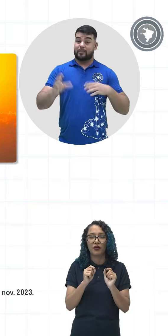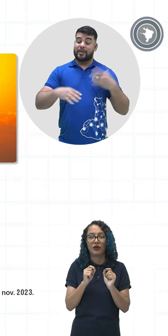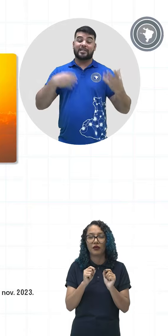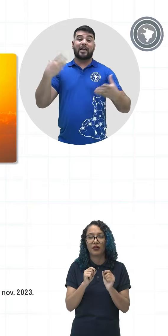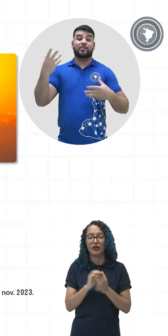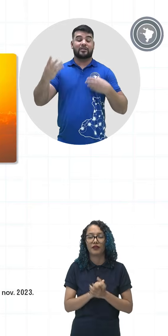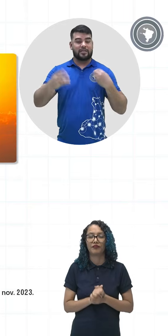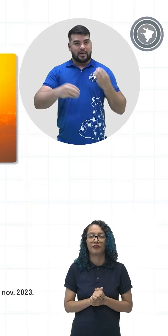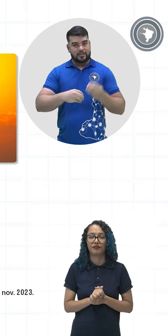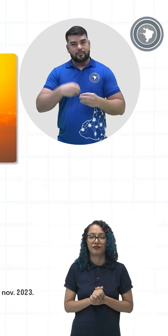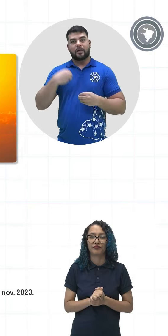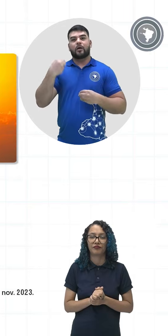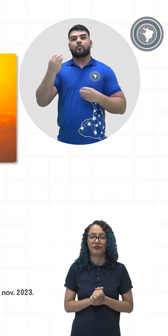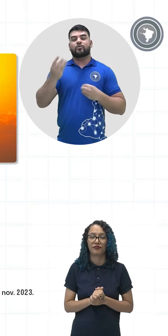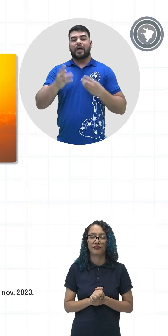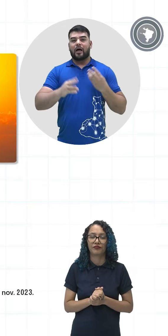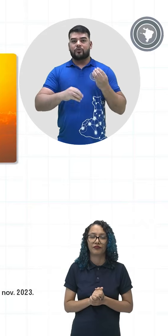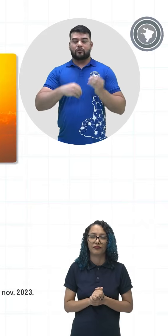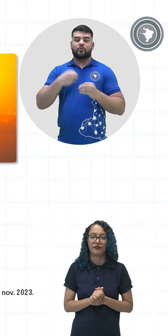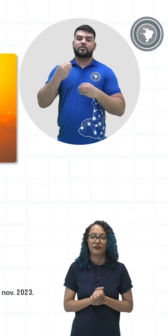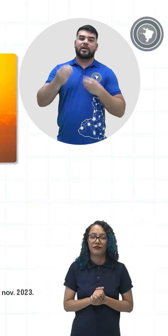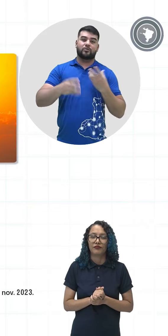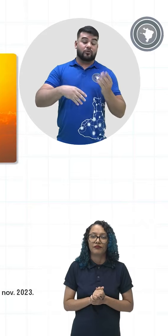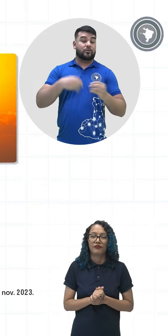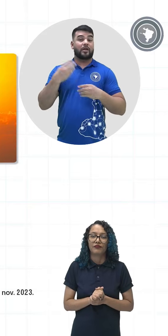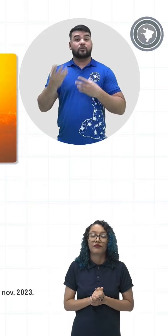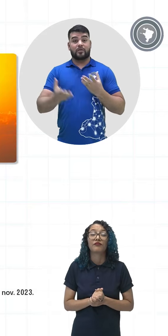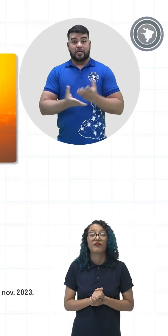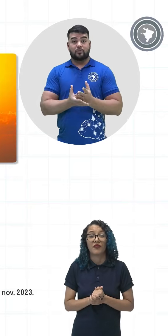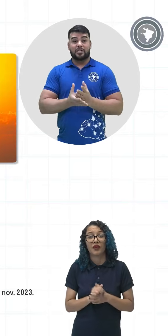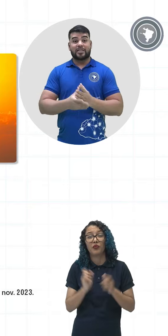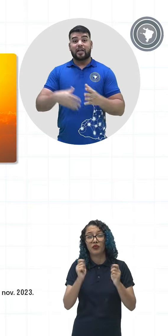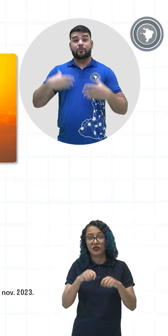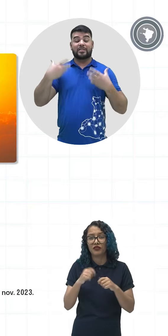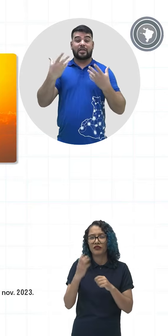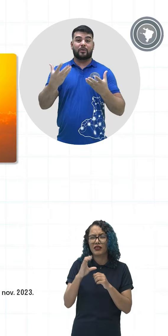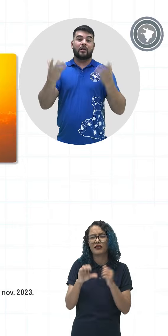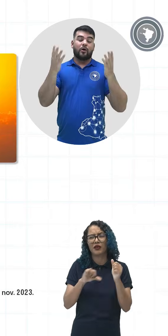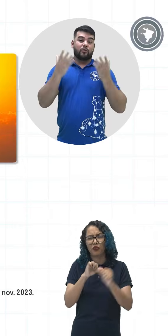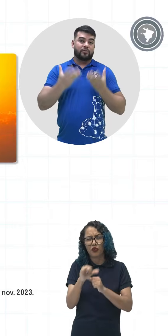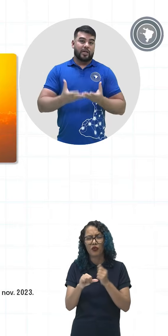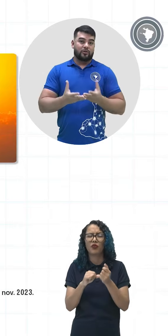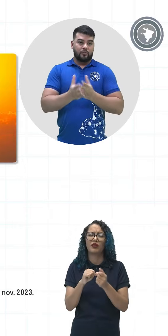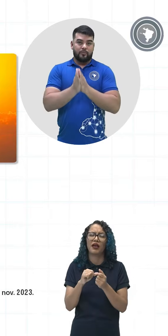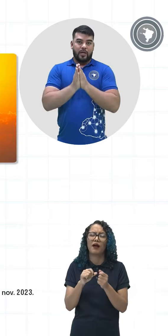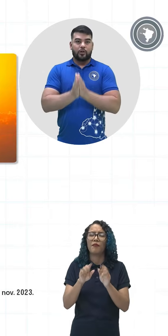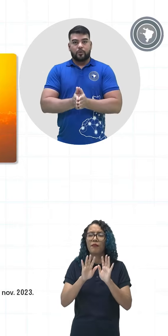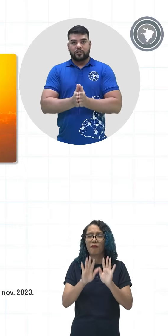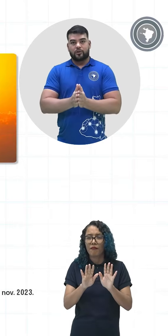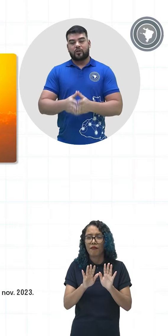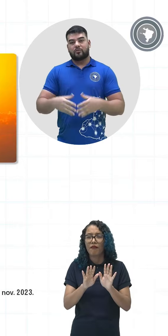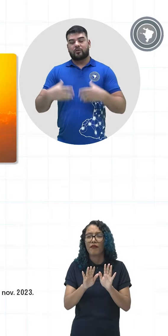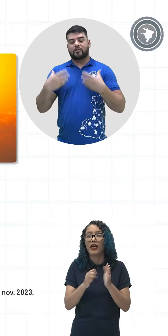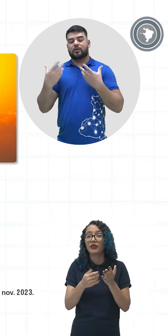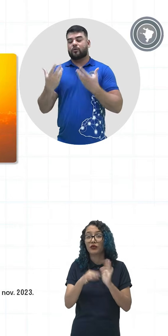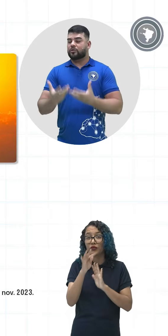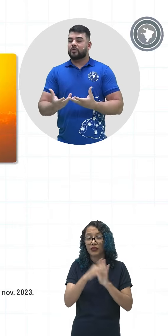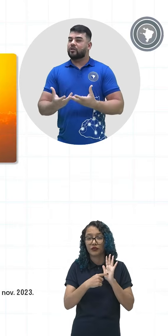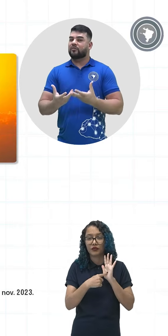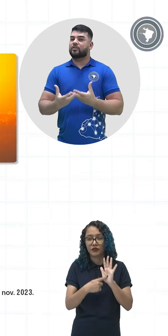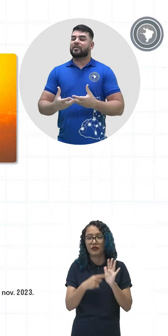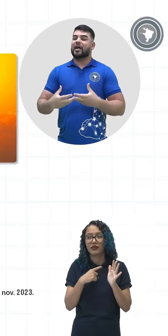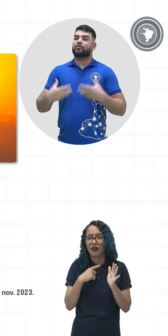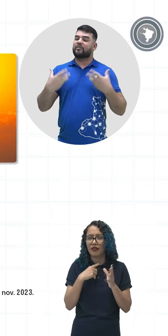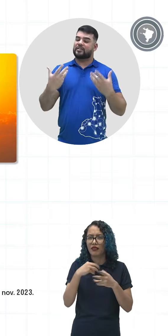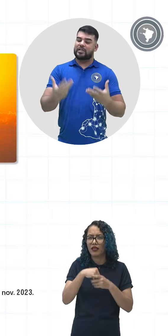na ciência. Apesar de a ciência mudar os seus conceitos, os textos serem atualizados, mas sempre um texto expositivo que você encontra